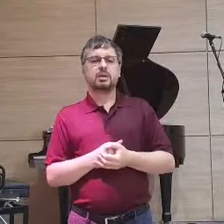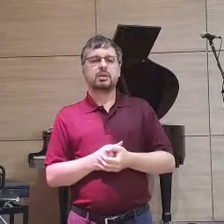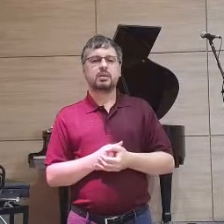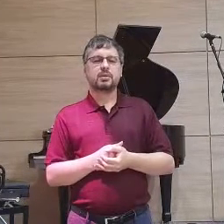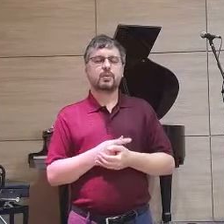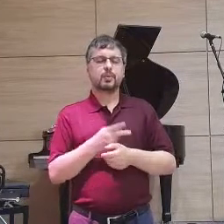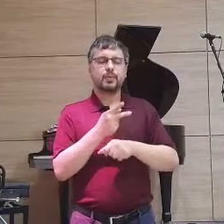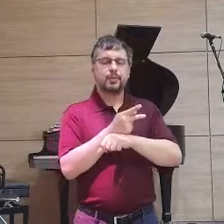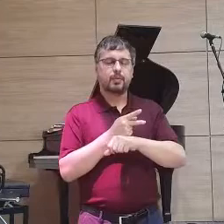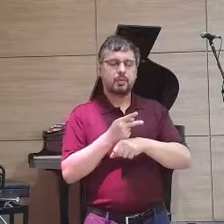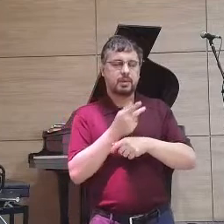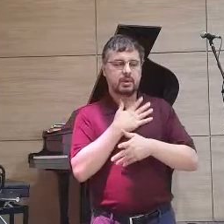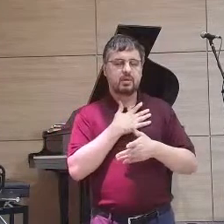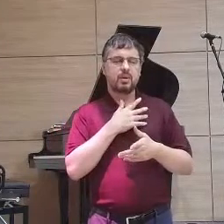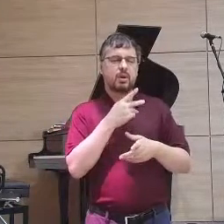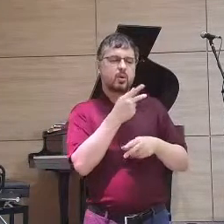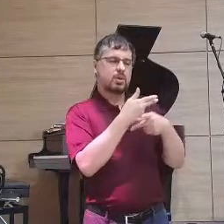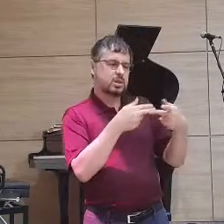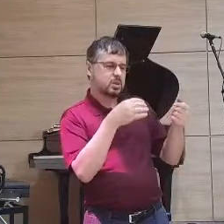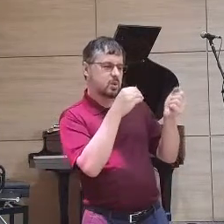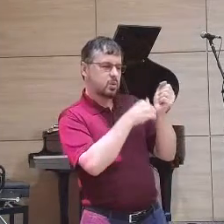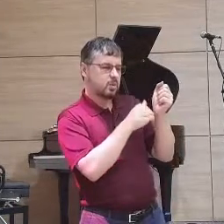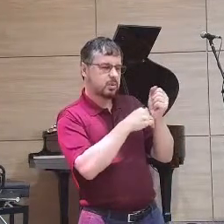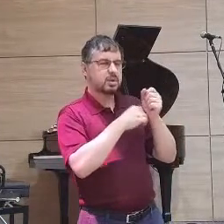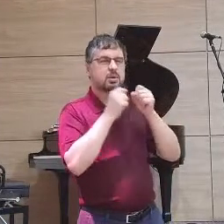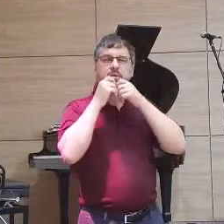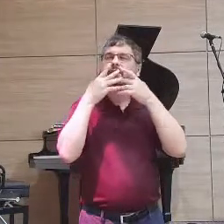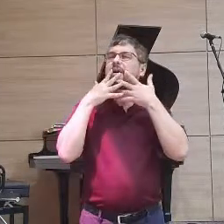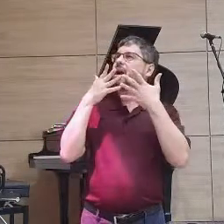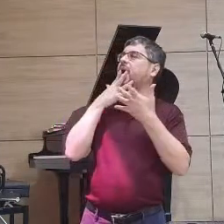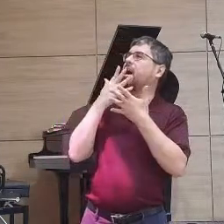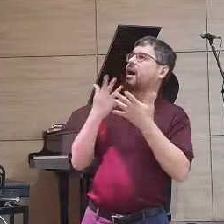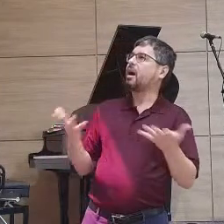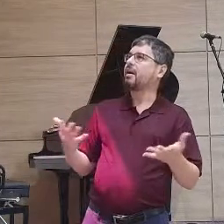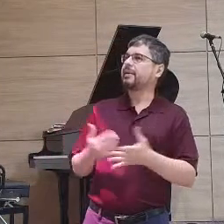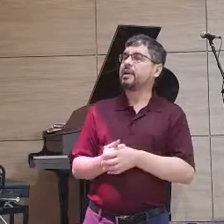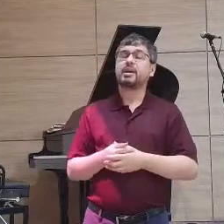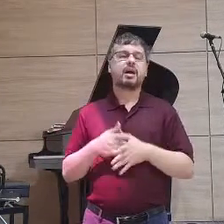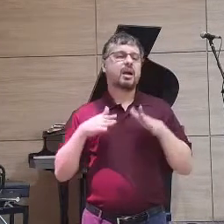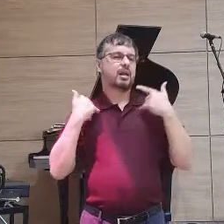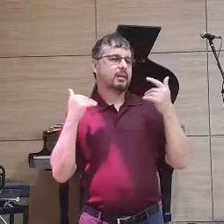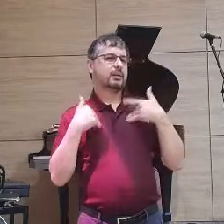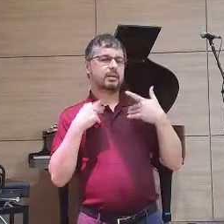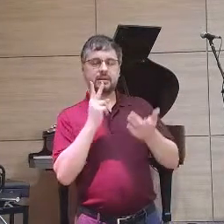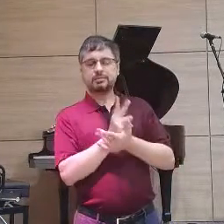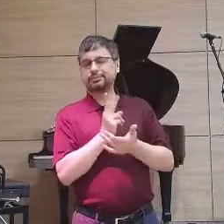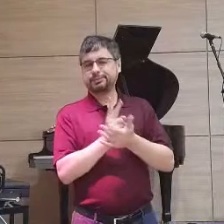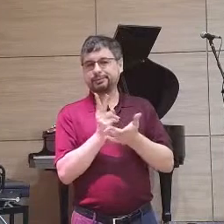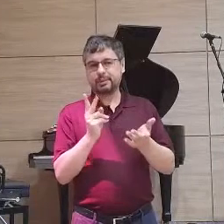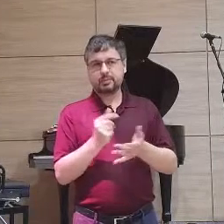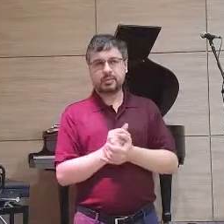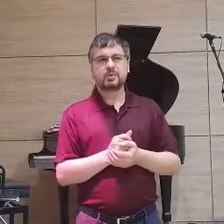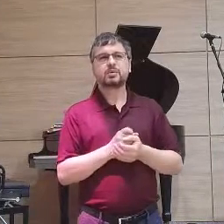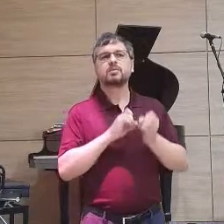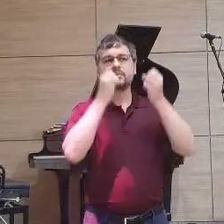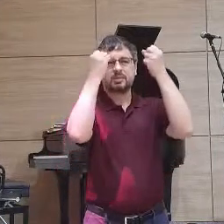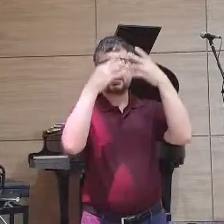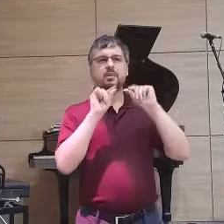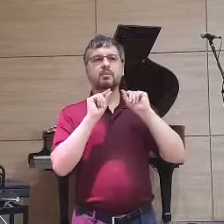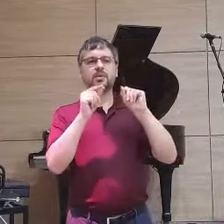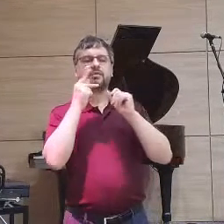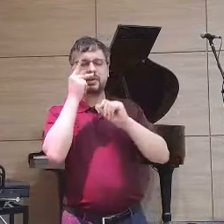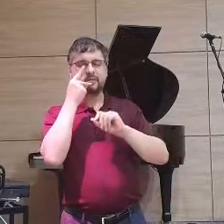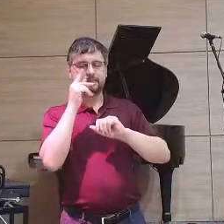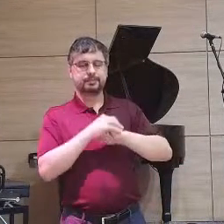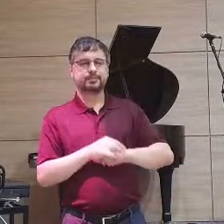bem-estar mas o oculto e o apático e alegria do Bem Estar sempre está conosco Deixa eu explicar o que eu tô te dizendo para